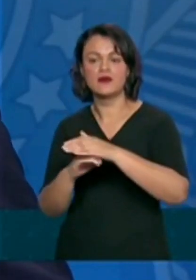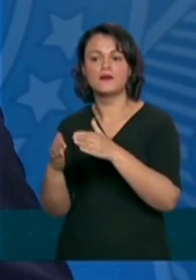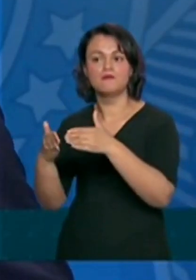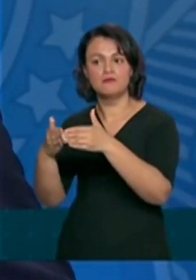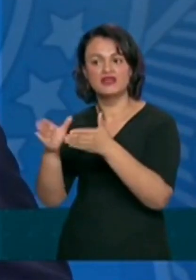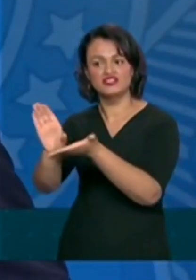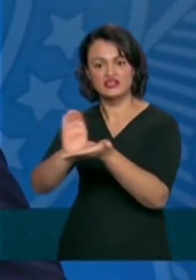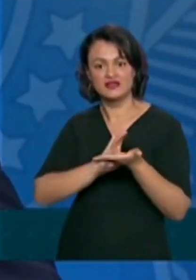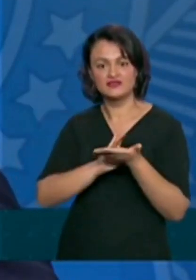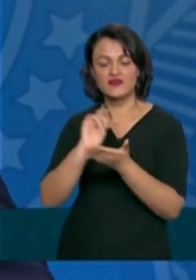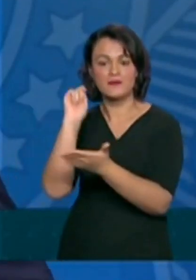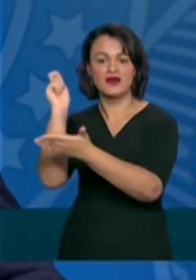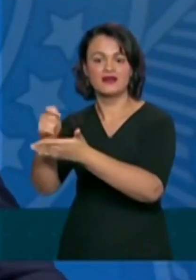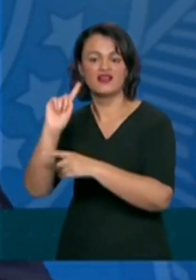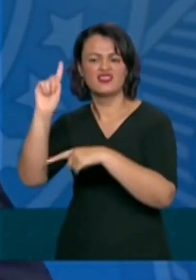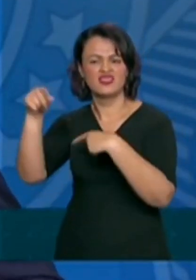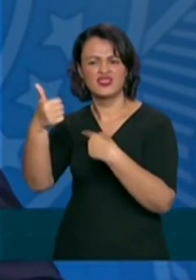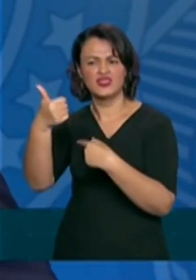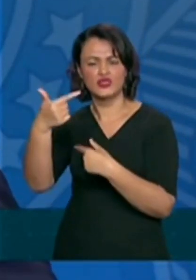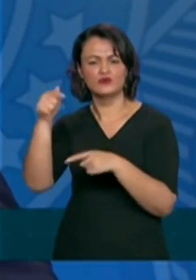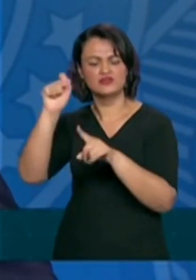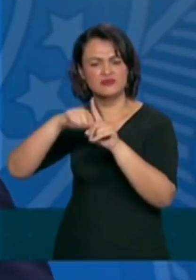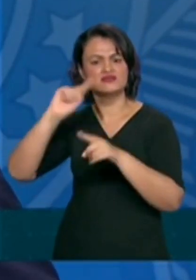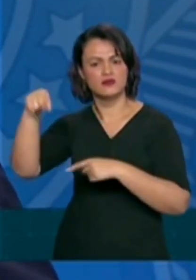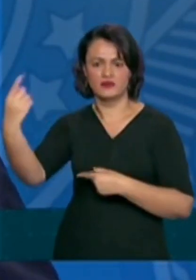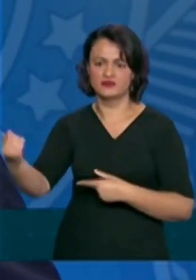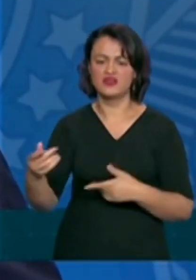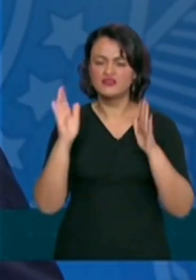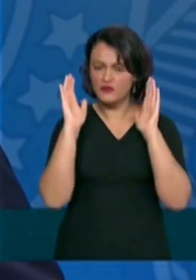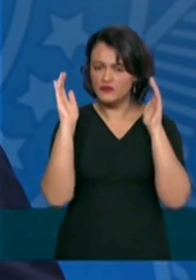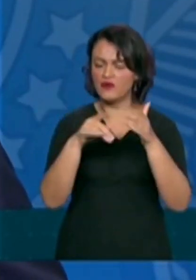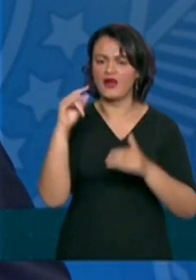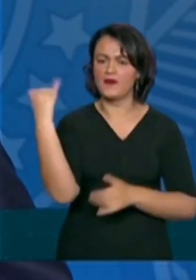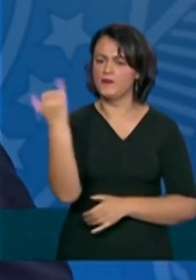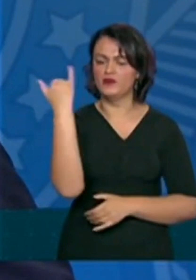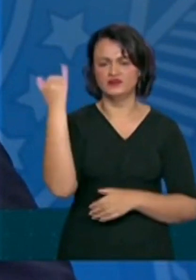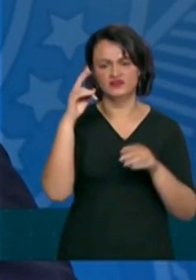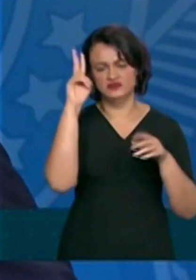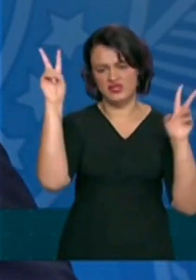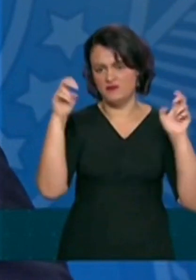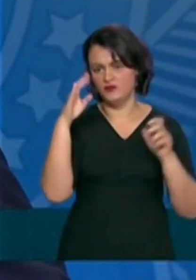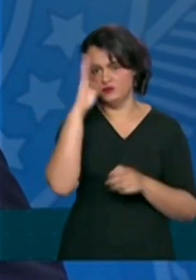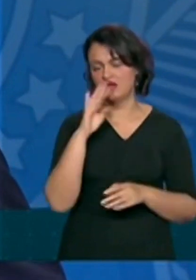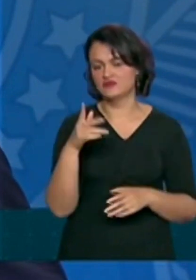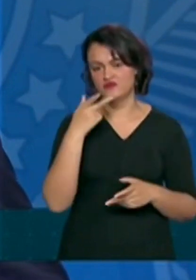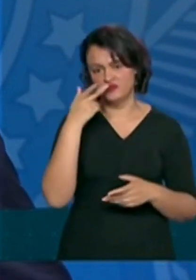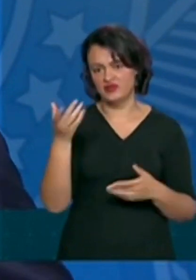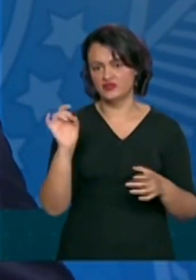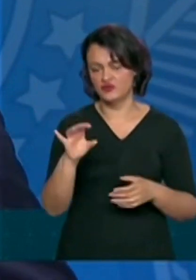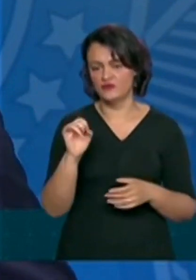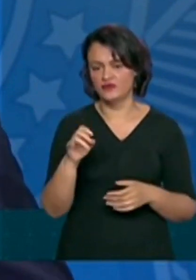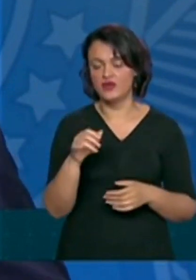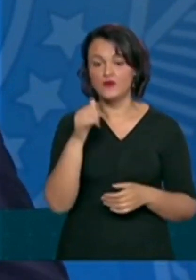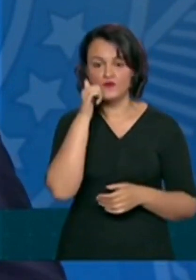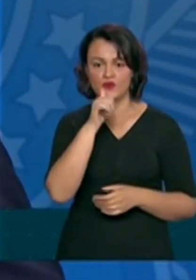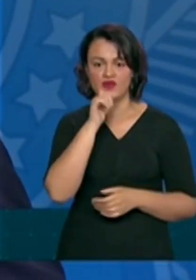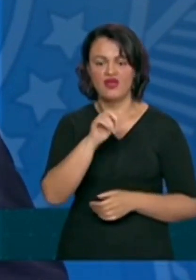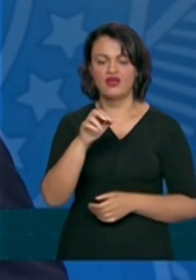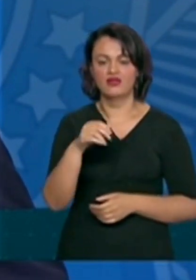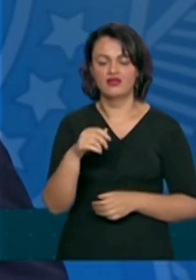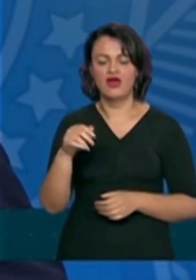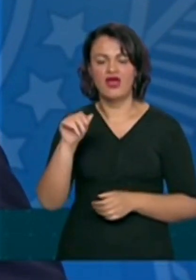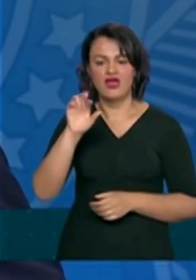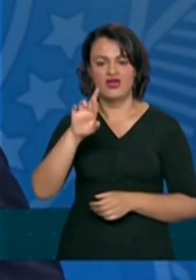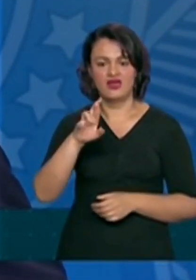Então, eu acho que a gente precisa de focar mais naquilo que é relevante para o Brasil. Então, a Regina, ela participou de uma entrevista